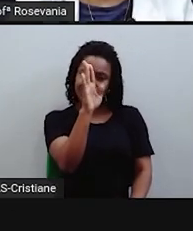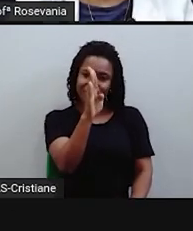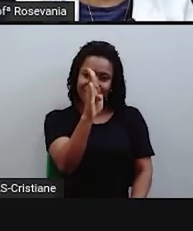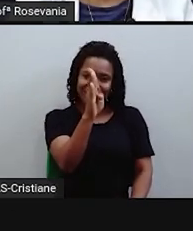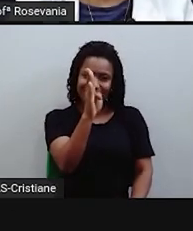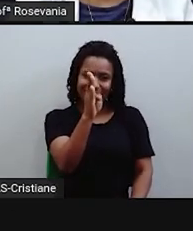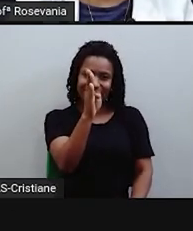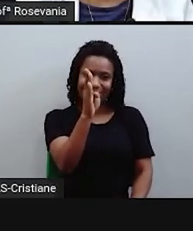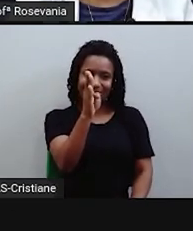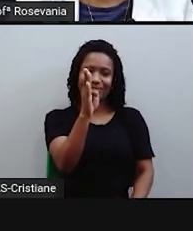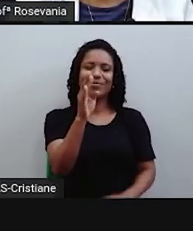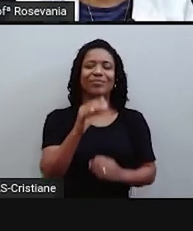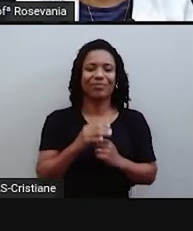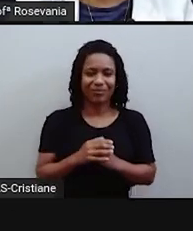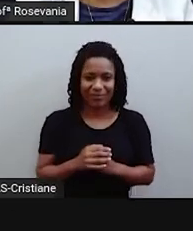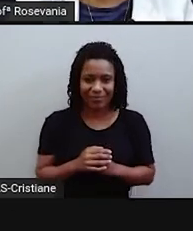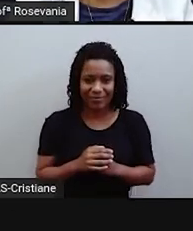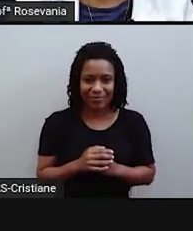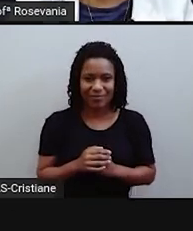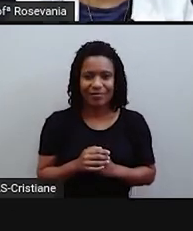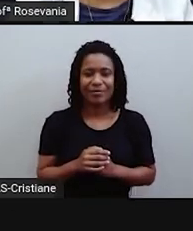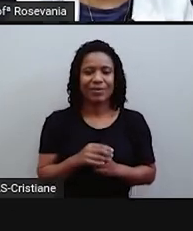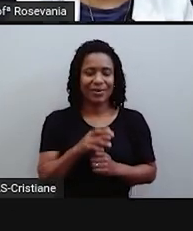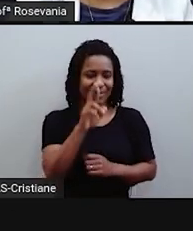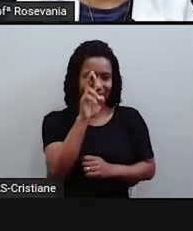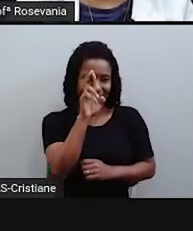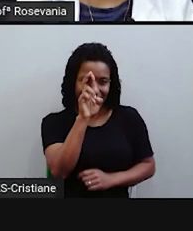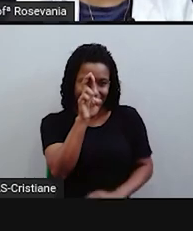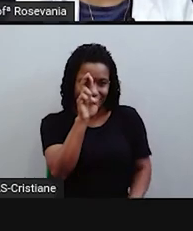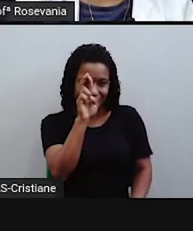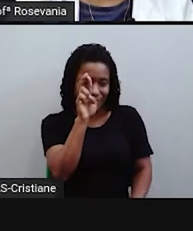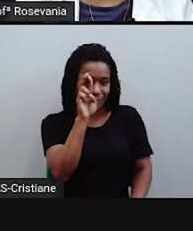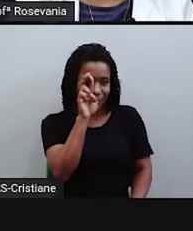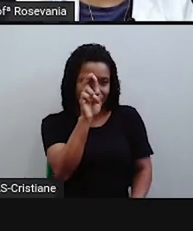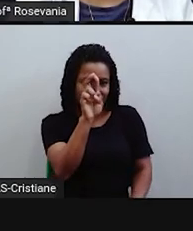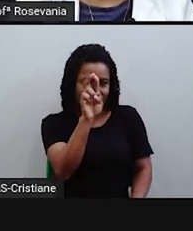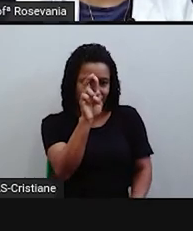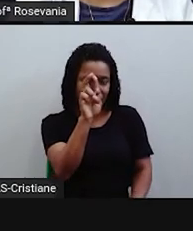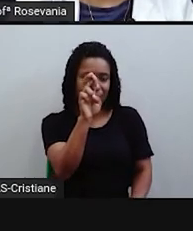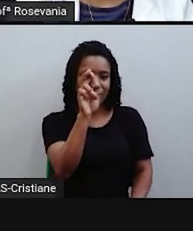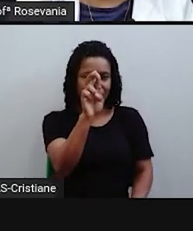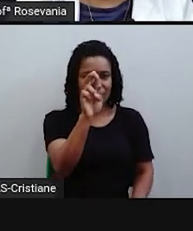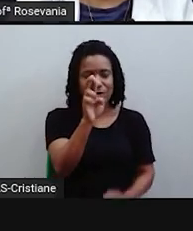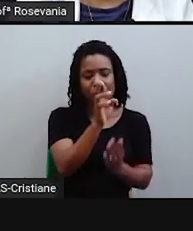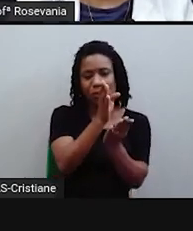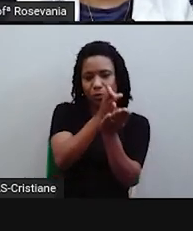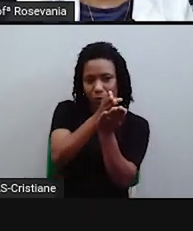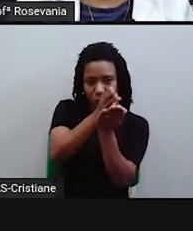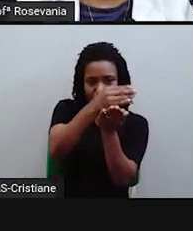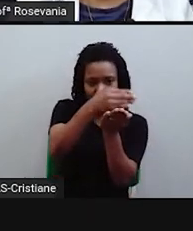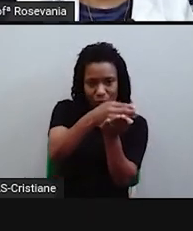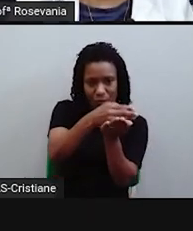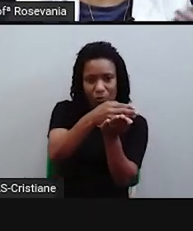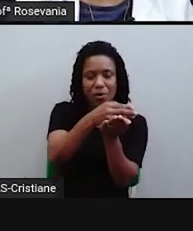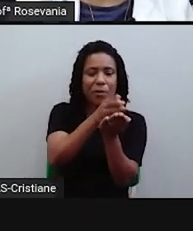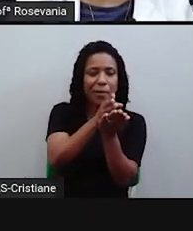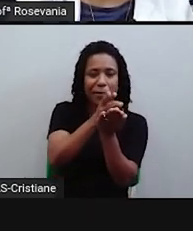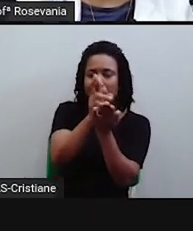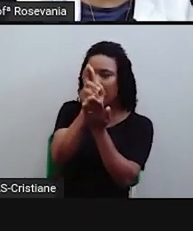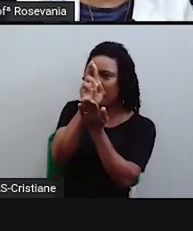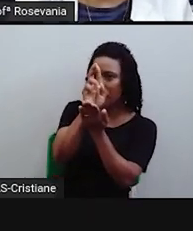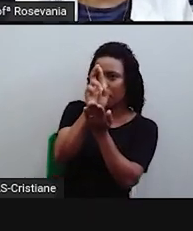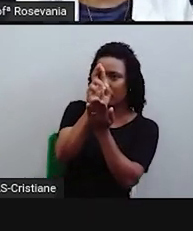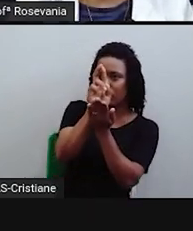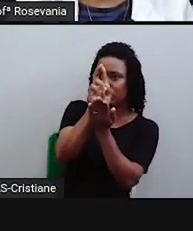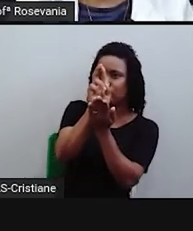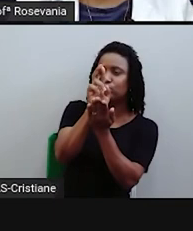olhando por esse visorzinho que tem nele, aí você vai vendo onde ele marca a altura, aí você já sabe